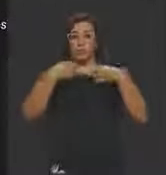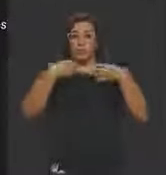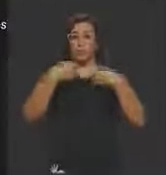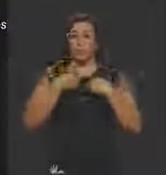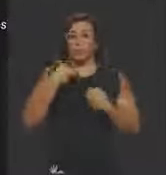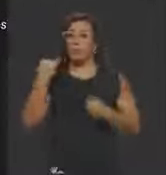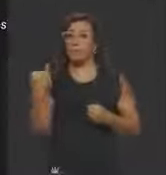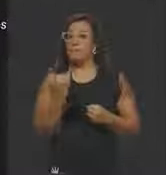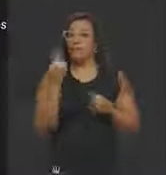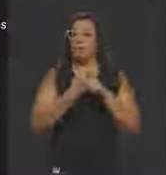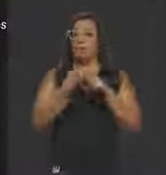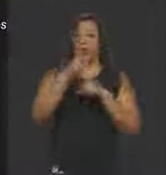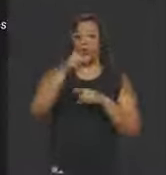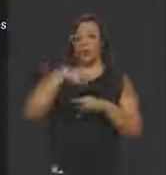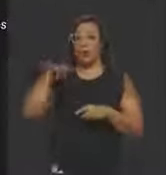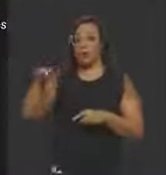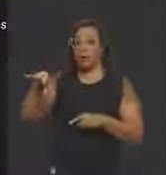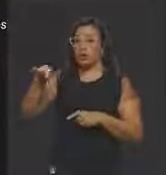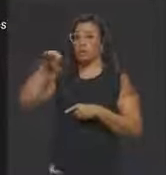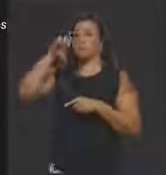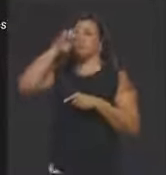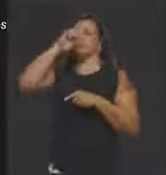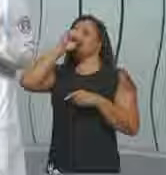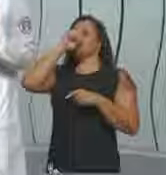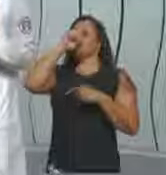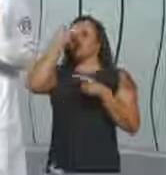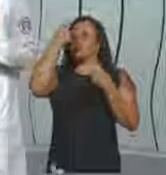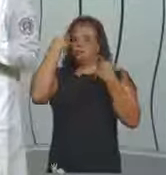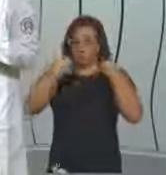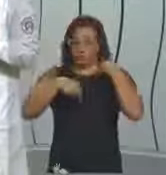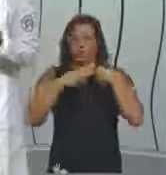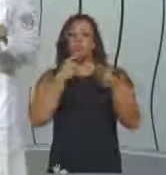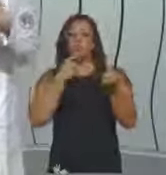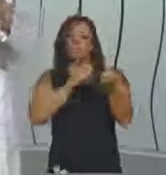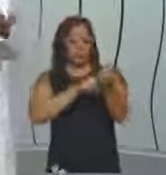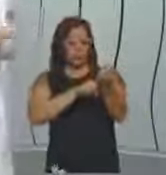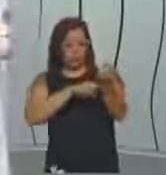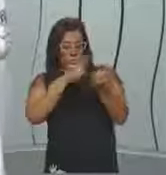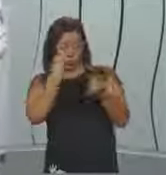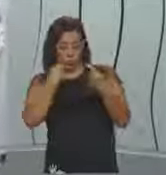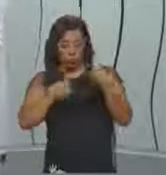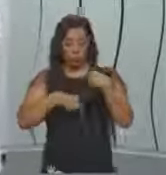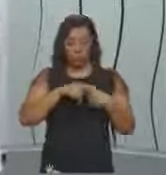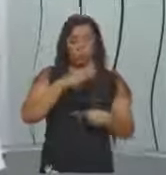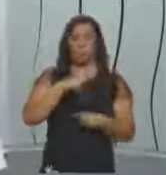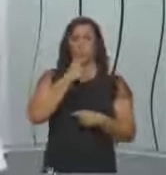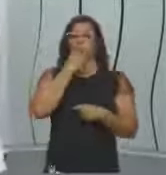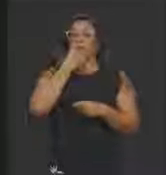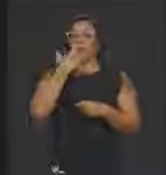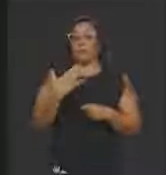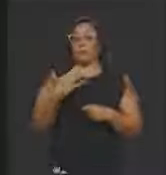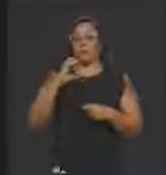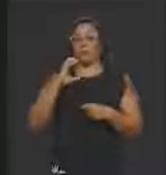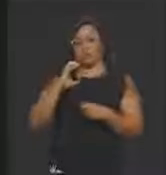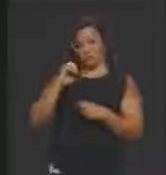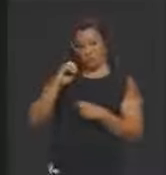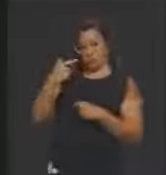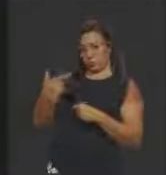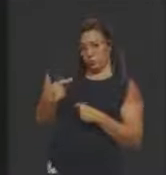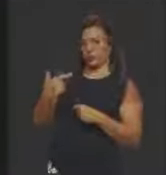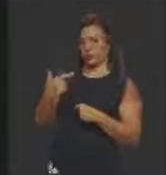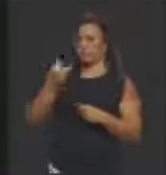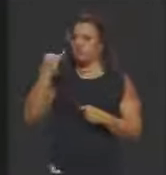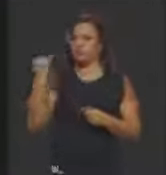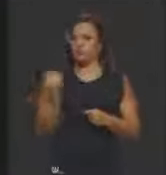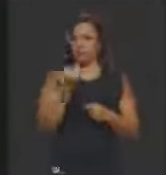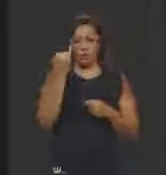leve o oxigênio até as células e traga o gás carbônico. Já o sistema circulatório, ele é responsável em